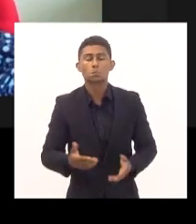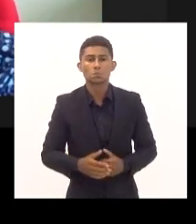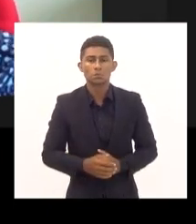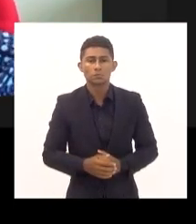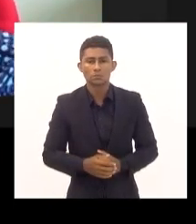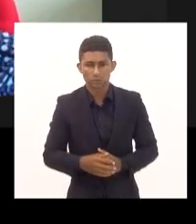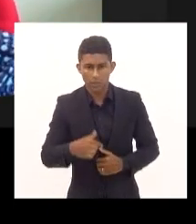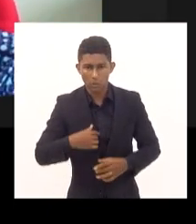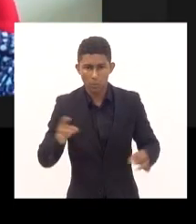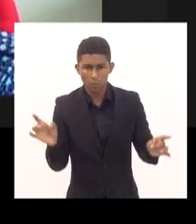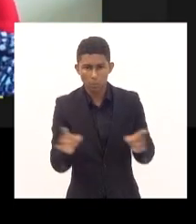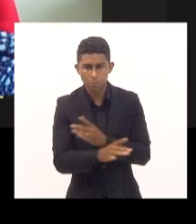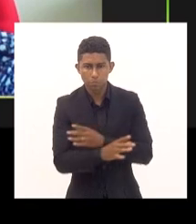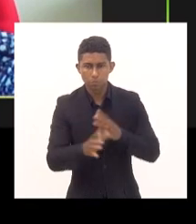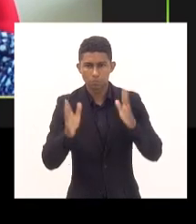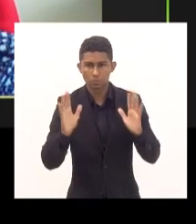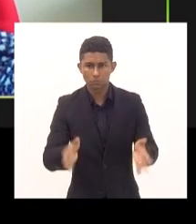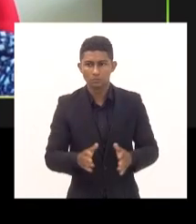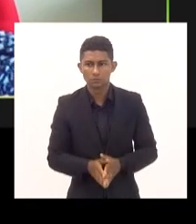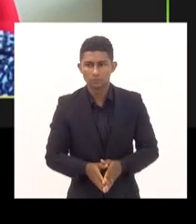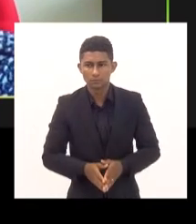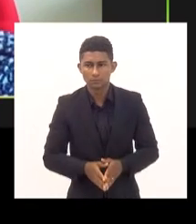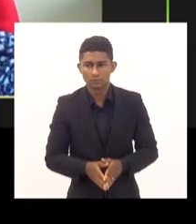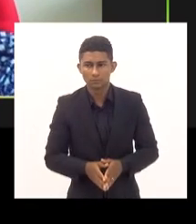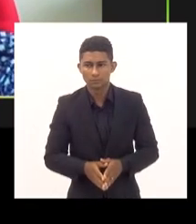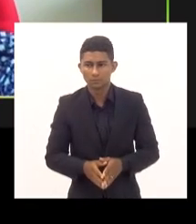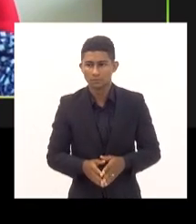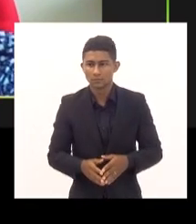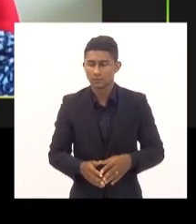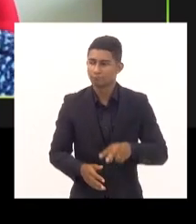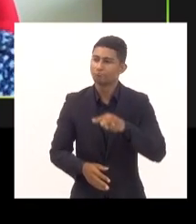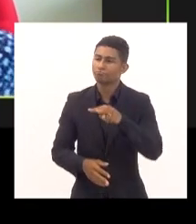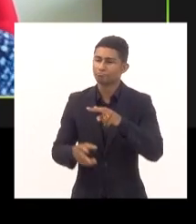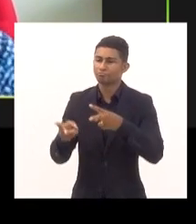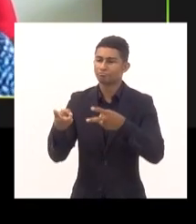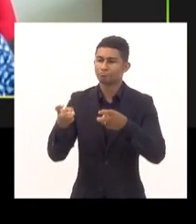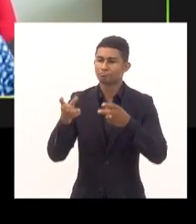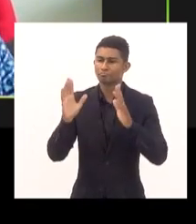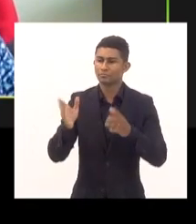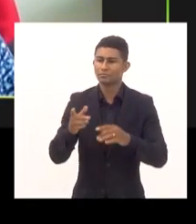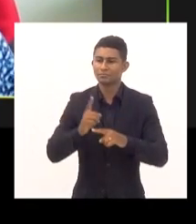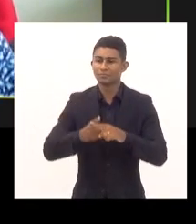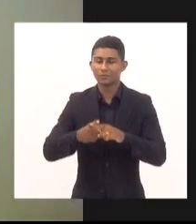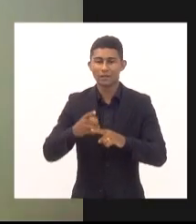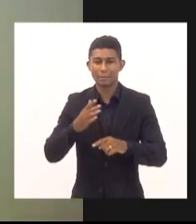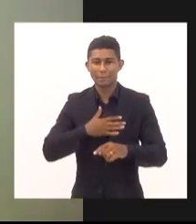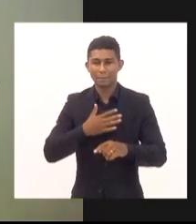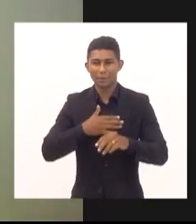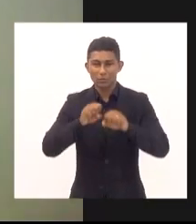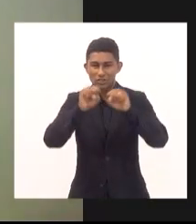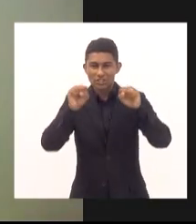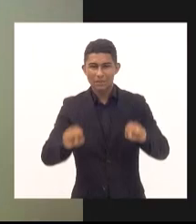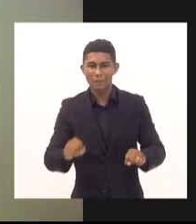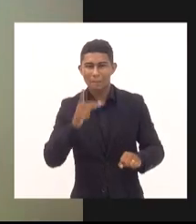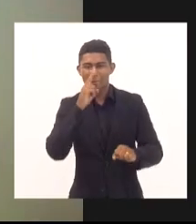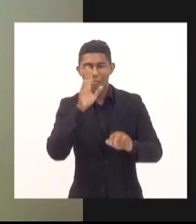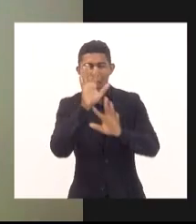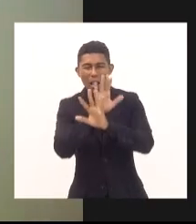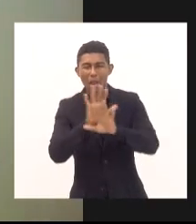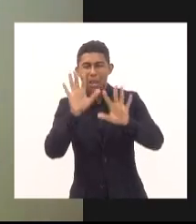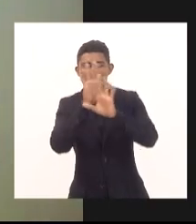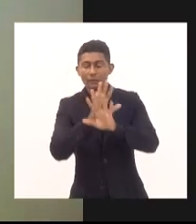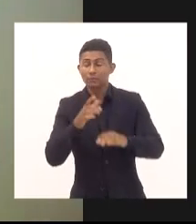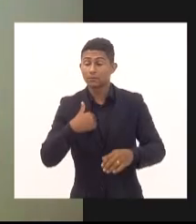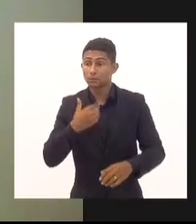Já encerrei minha fala. Estou tentando aqui. Eu percebi, deputada, desculpe, é que congelou o meu sistema aqui. Queria pedir a